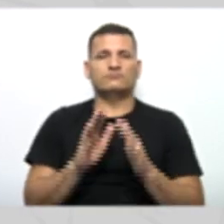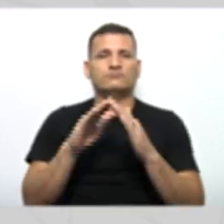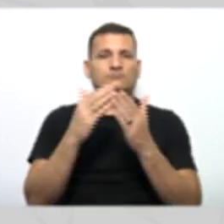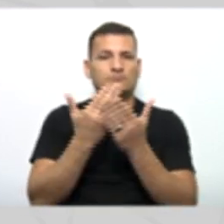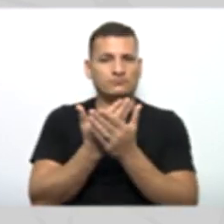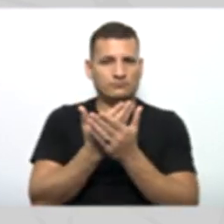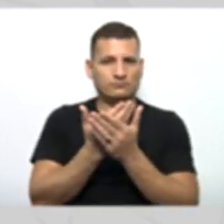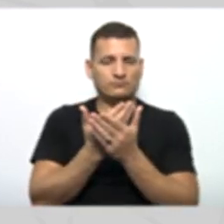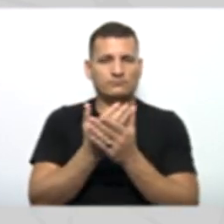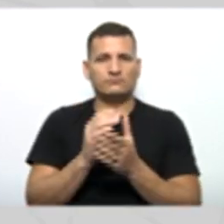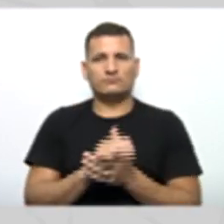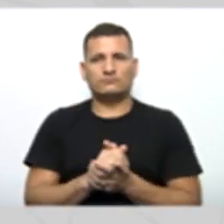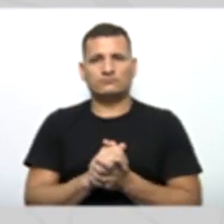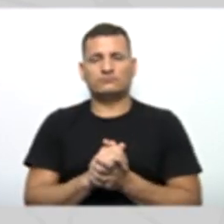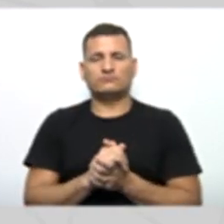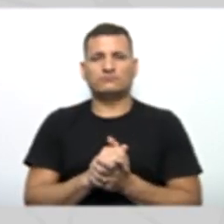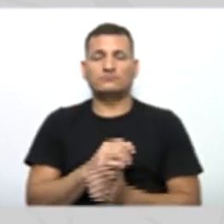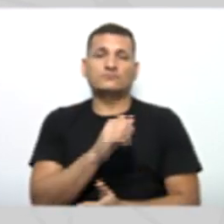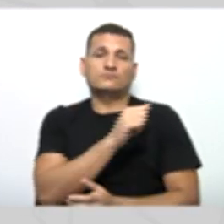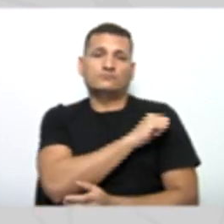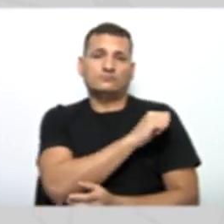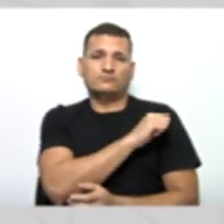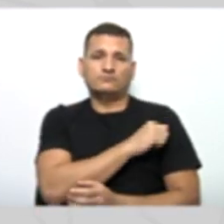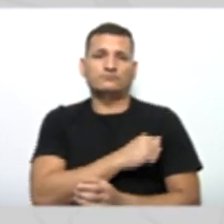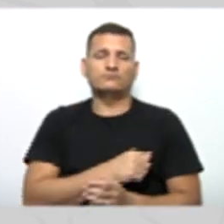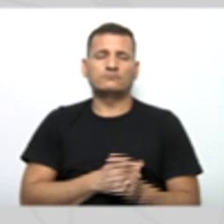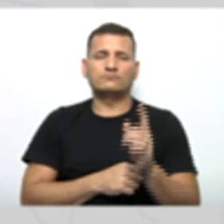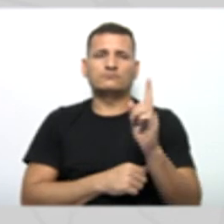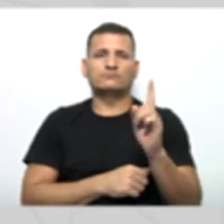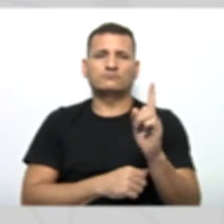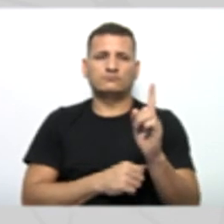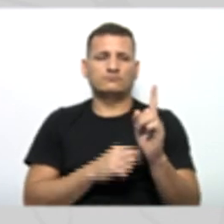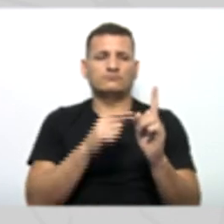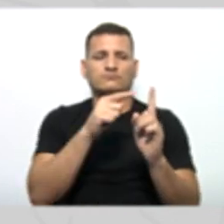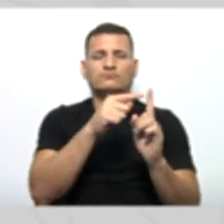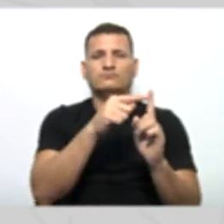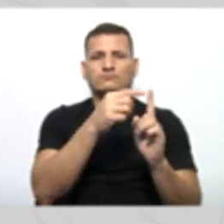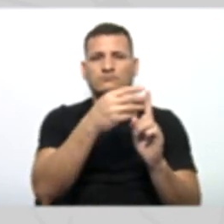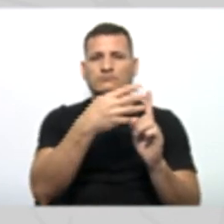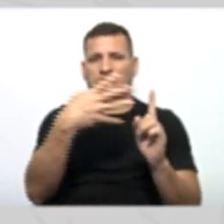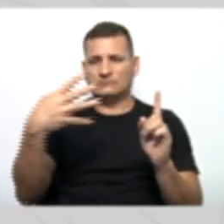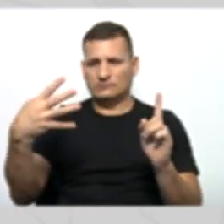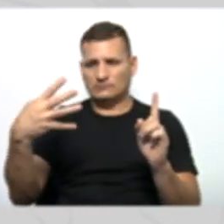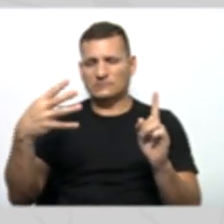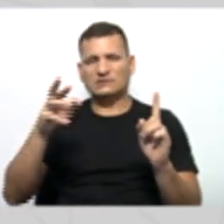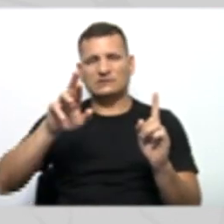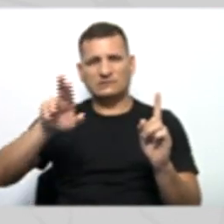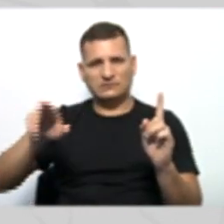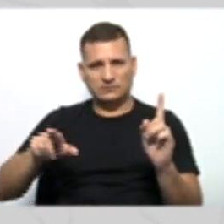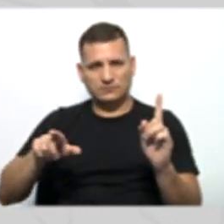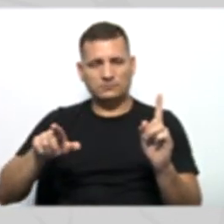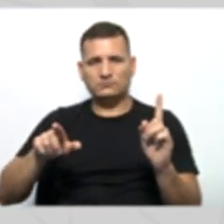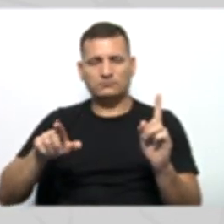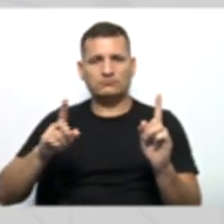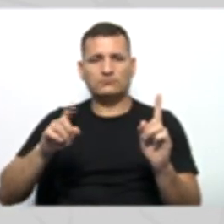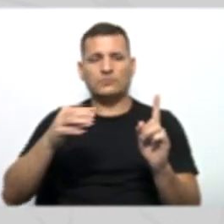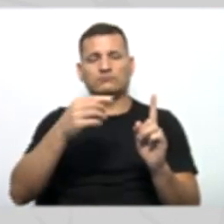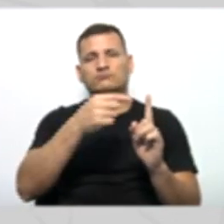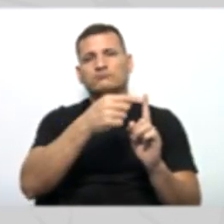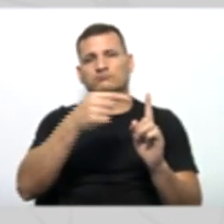Cada aluno tem uma escola diferente? No sistema, não. Então, por exemplo, seria 1 para 1. Agora, por